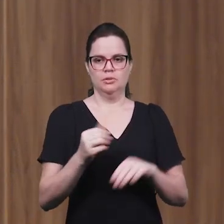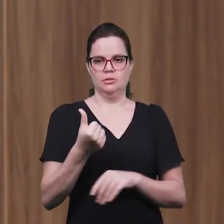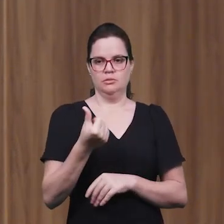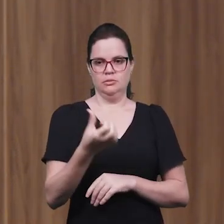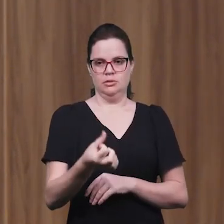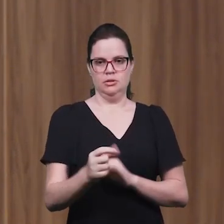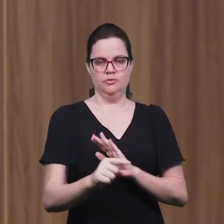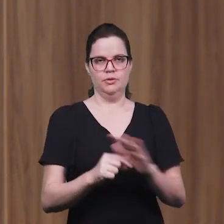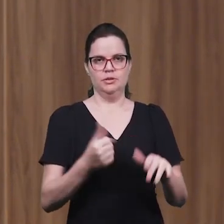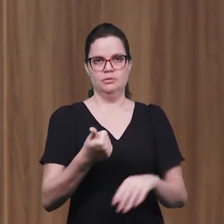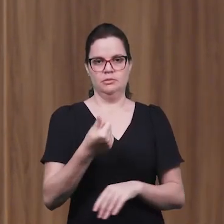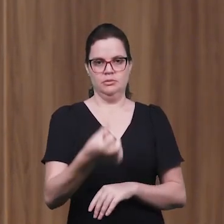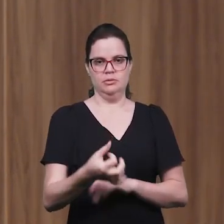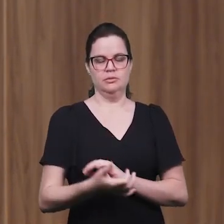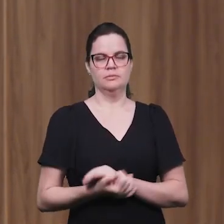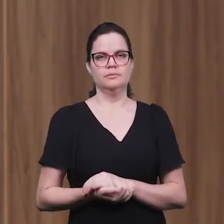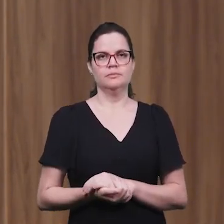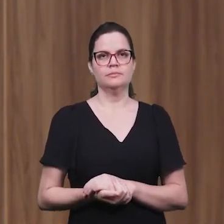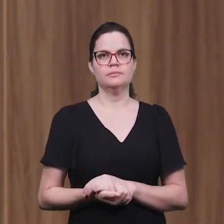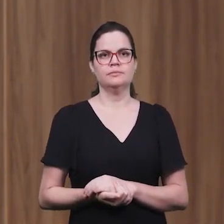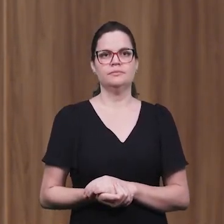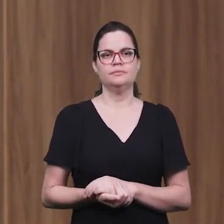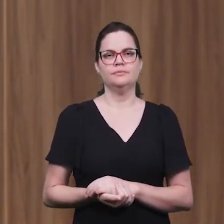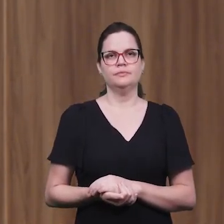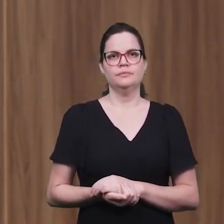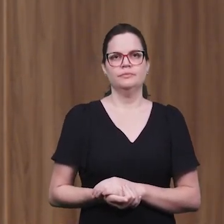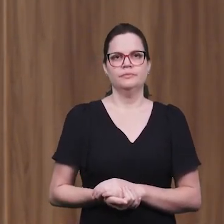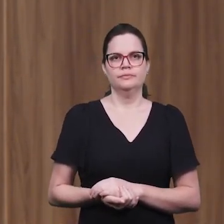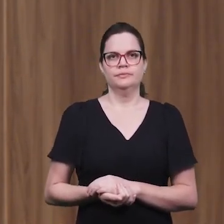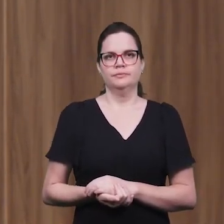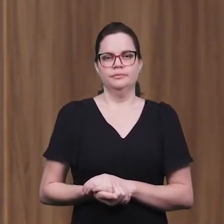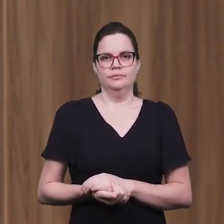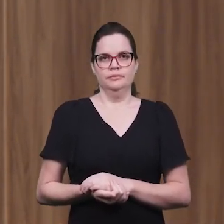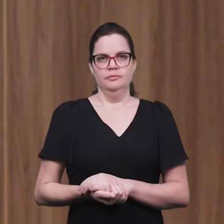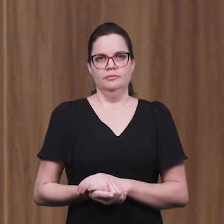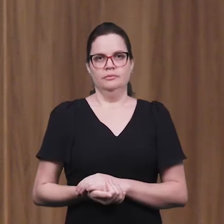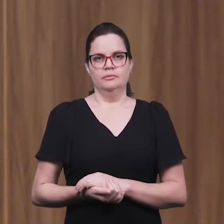o versículo 16. João o